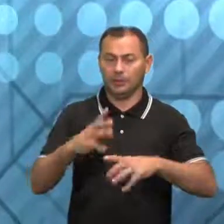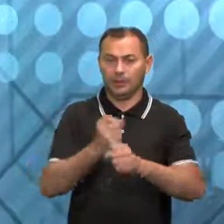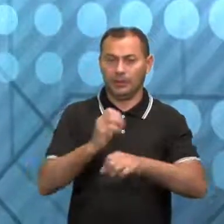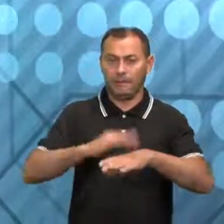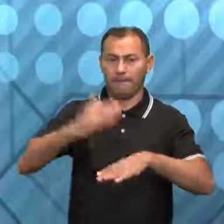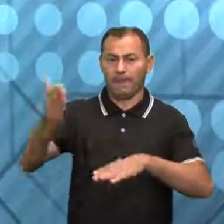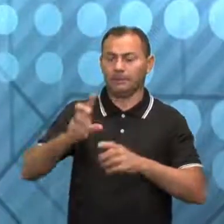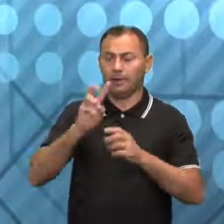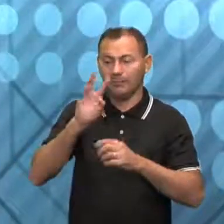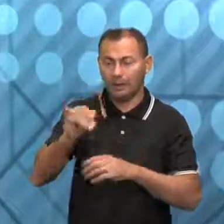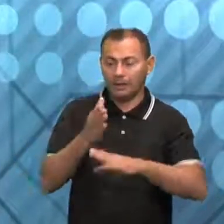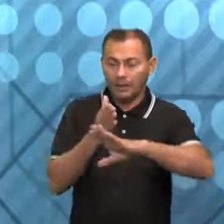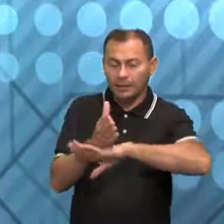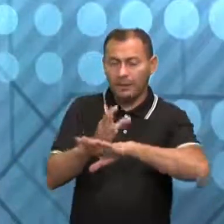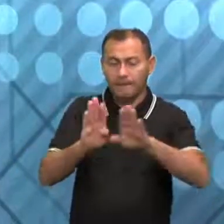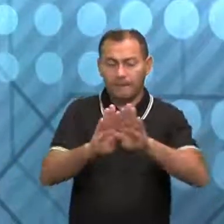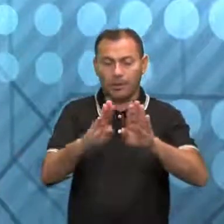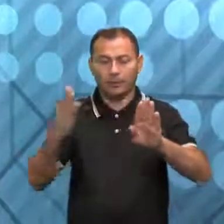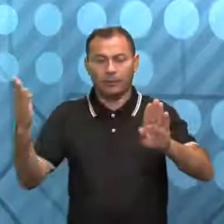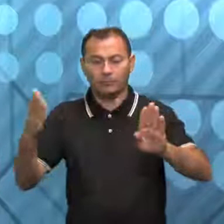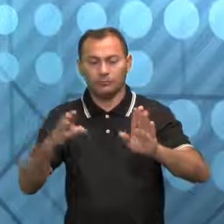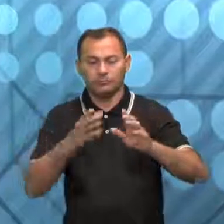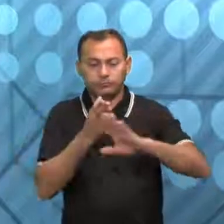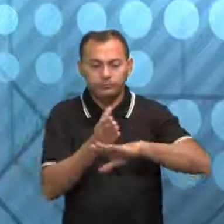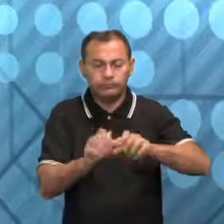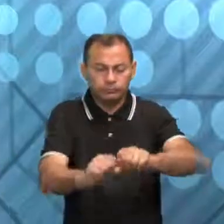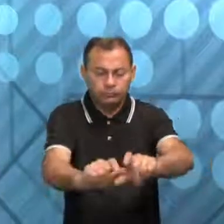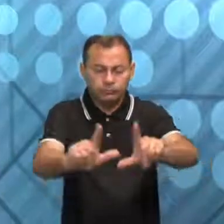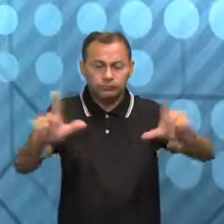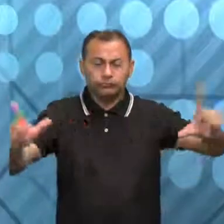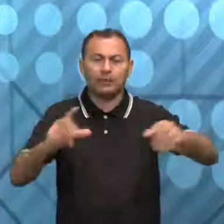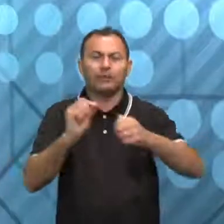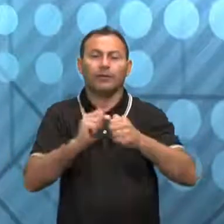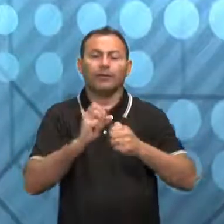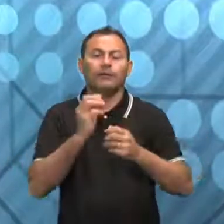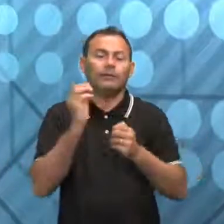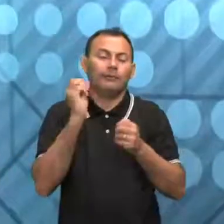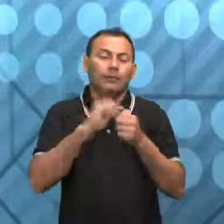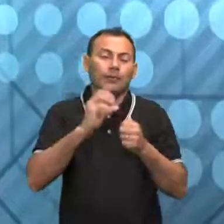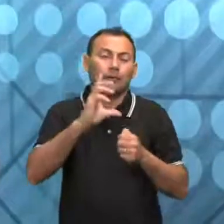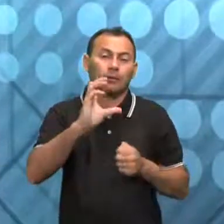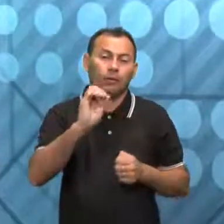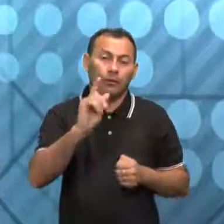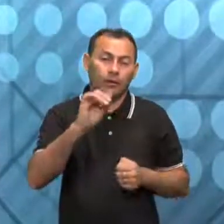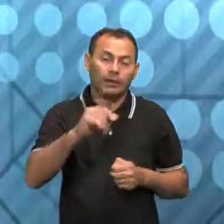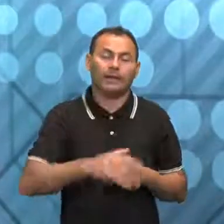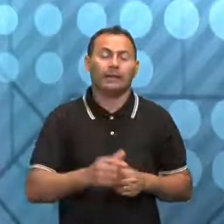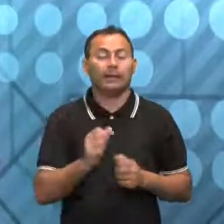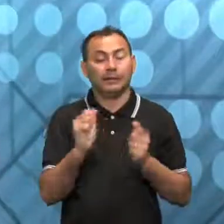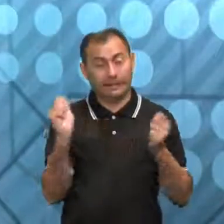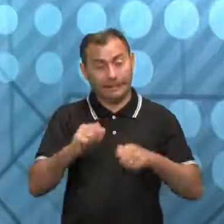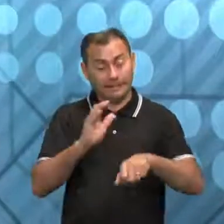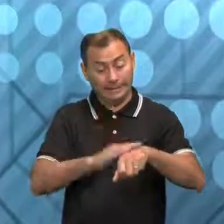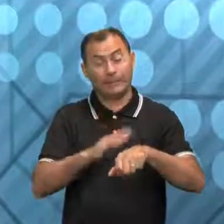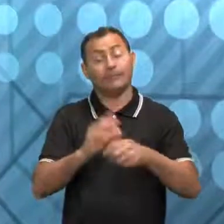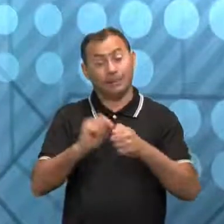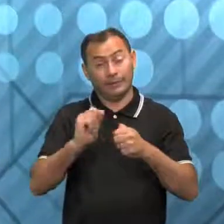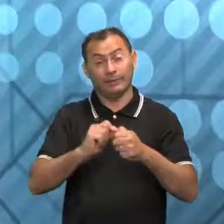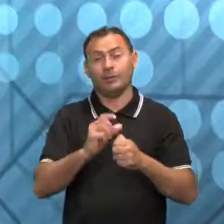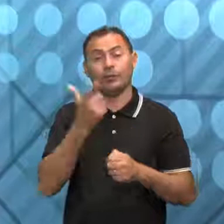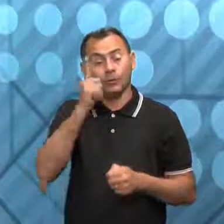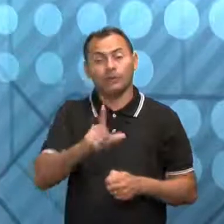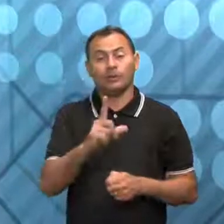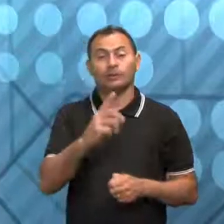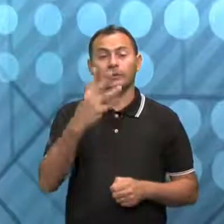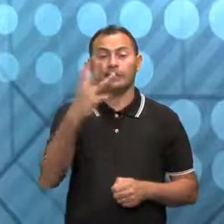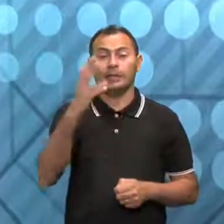nota máxima. Vai lá, entra no portal, faz o login, aproveita que você ainda tem tempo de ganhar os 3.000 pontos. Se você passar do